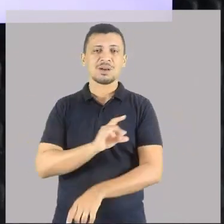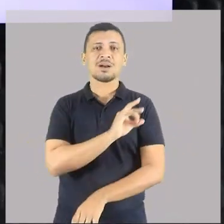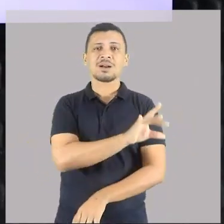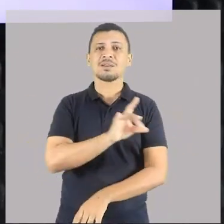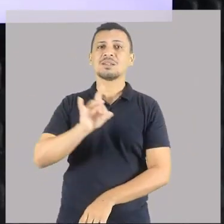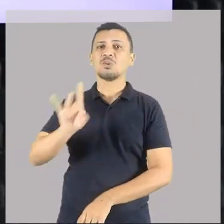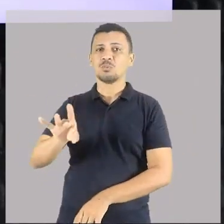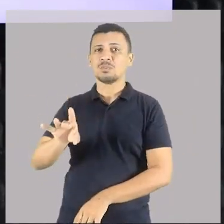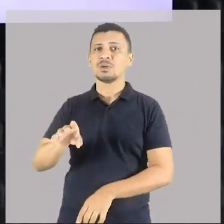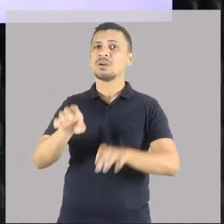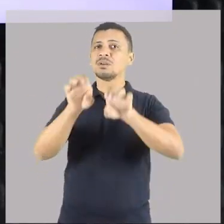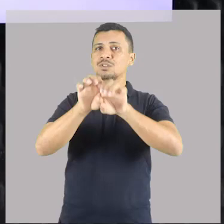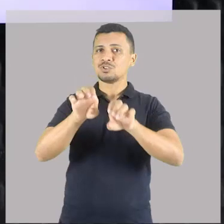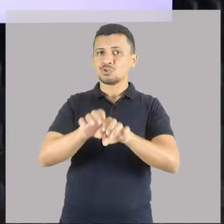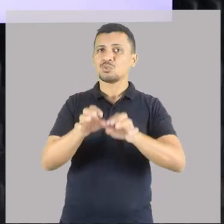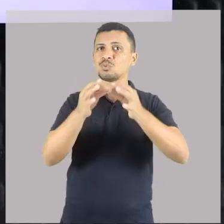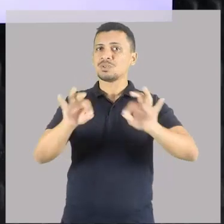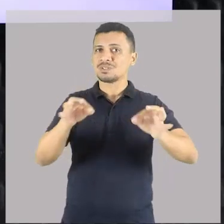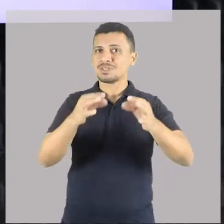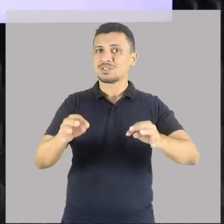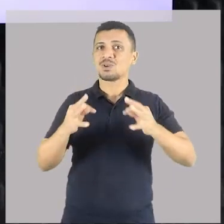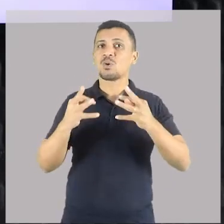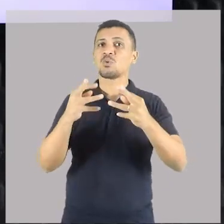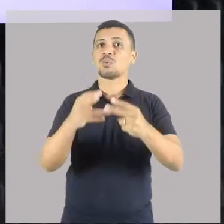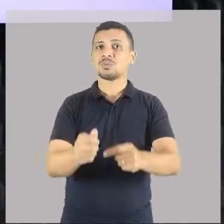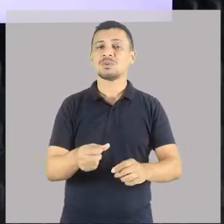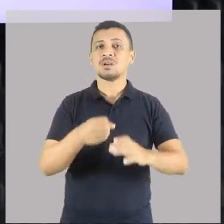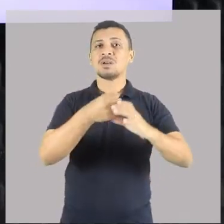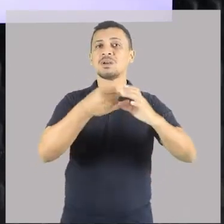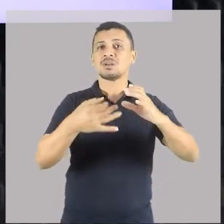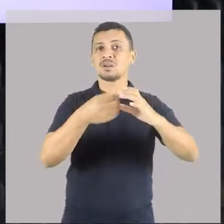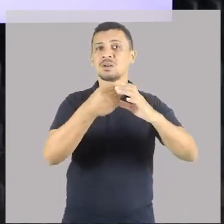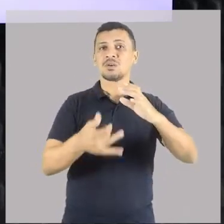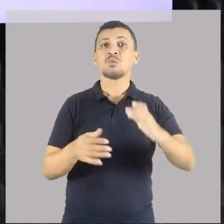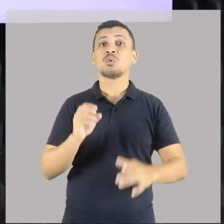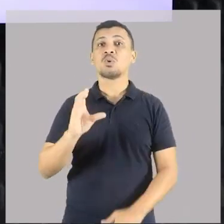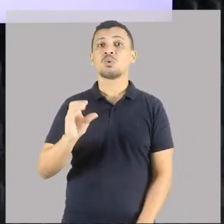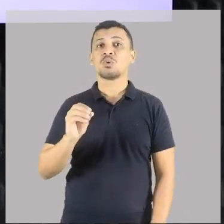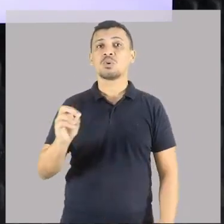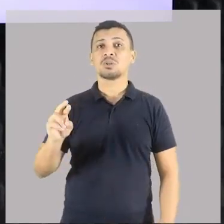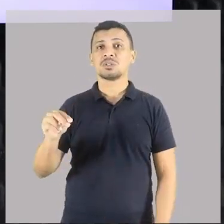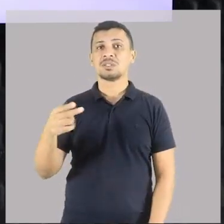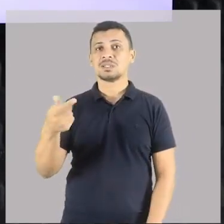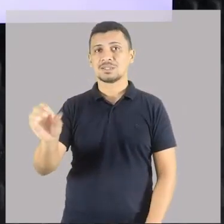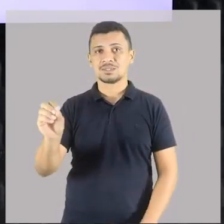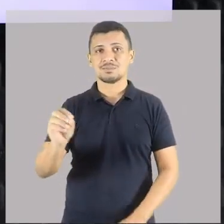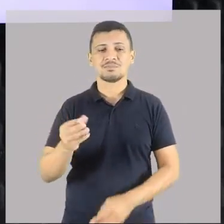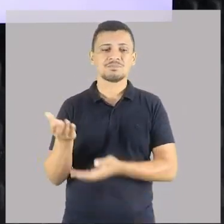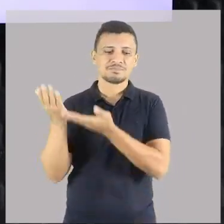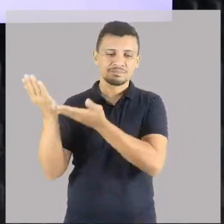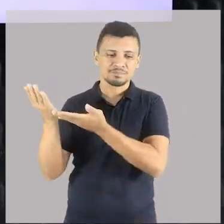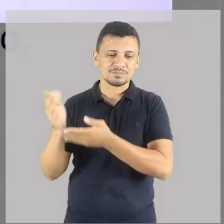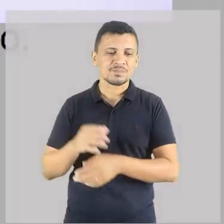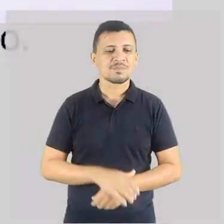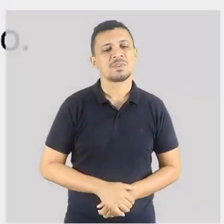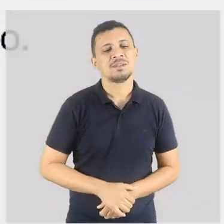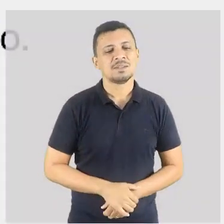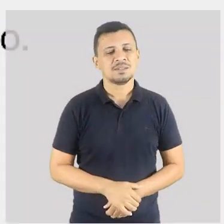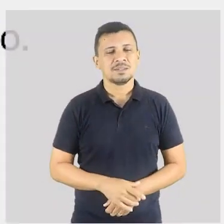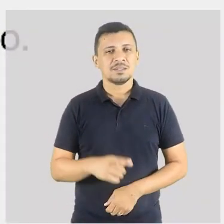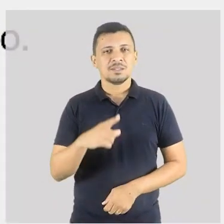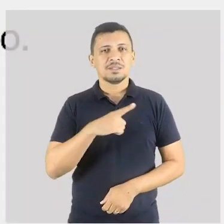estrutura sintática completa. Então, isso é caracterizado como coordenação, tá? E quando nós temos